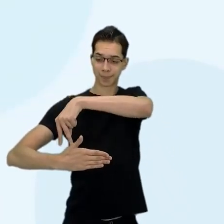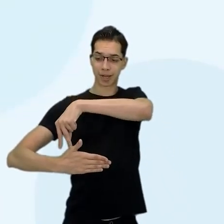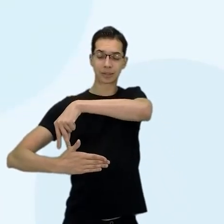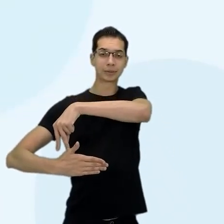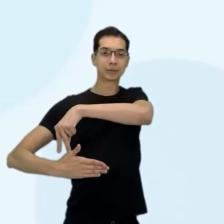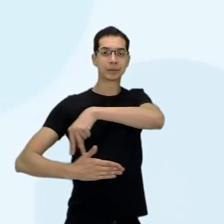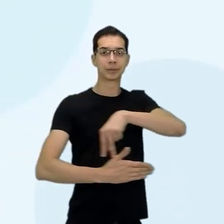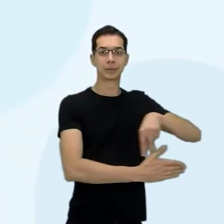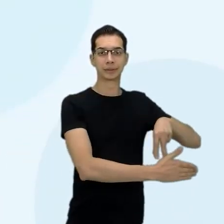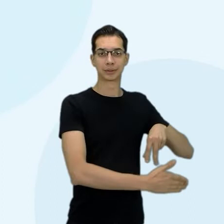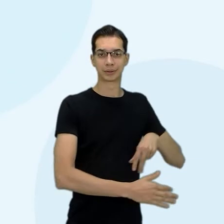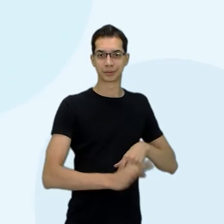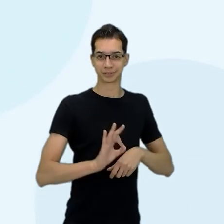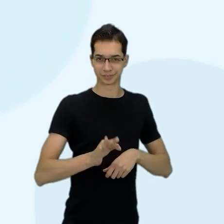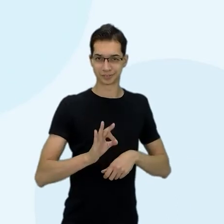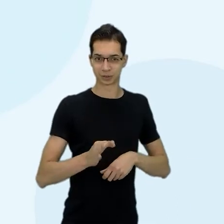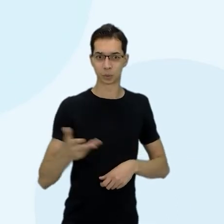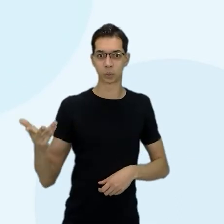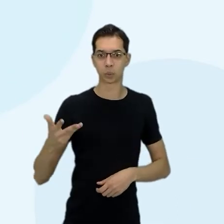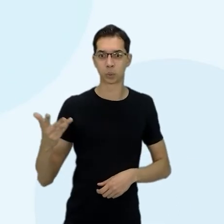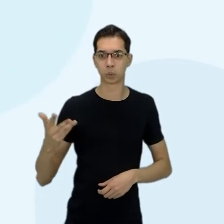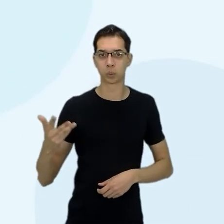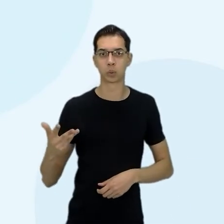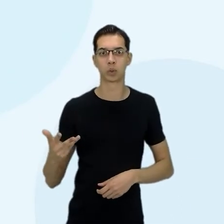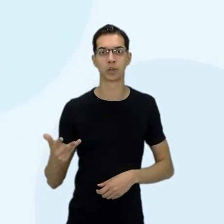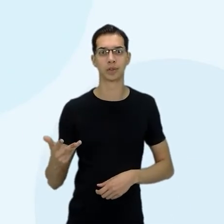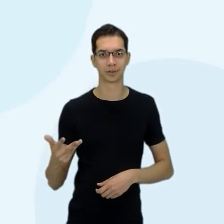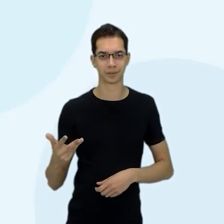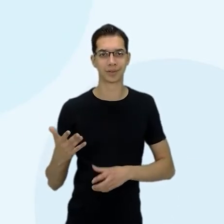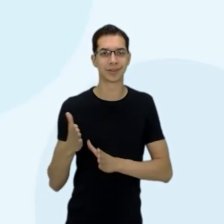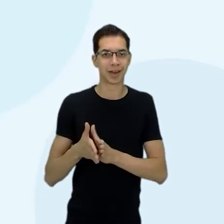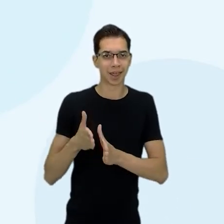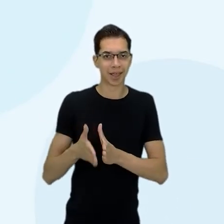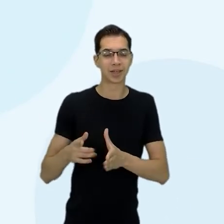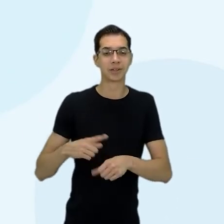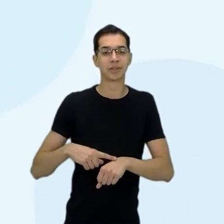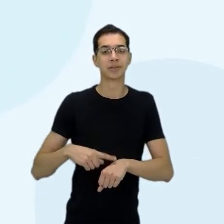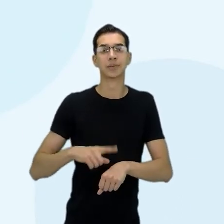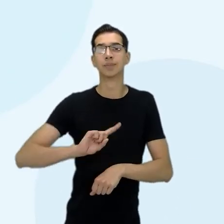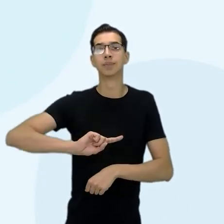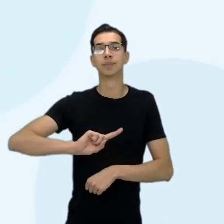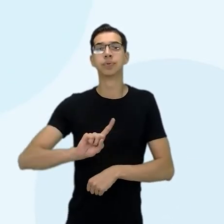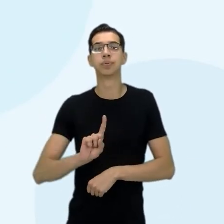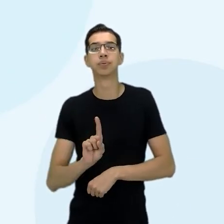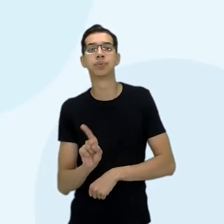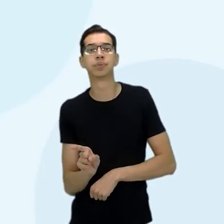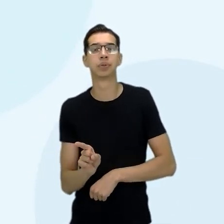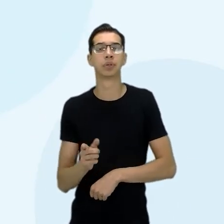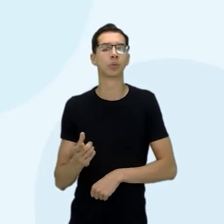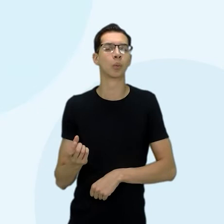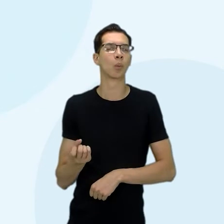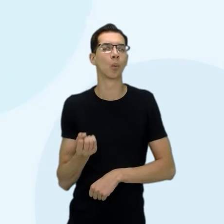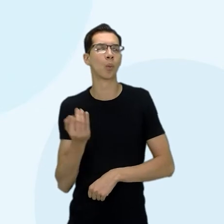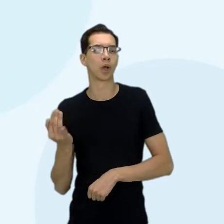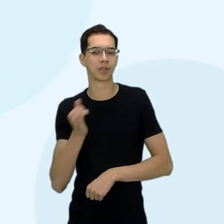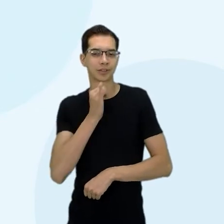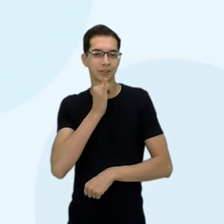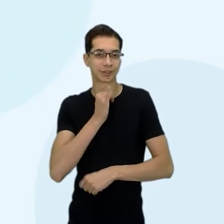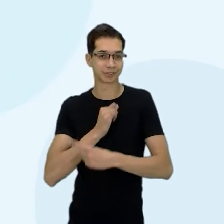do trem aqui, ó. Tem até um sinalzinho de vetor ali para você, ó. Agora, se a pessoa